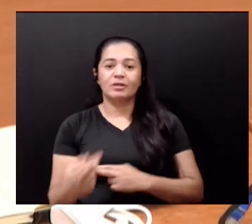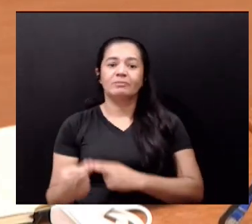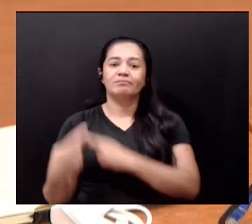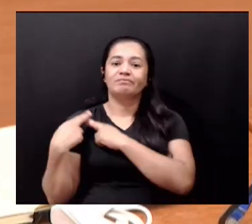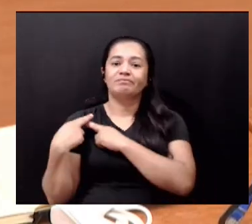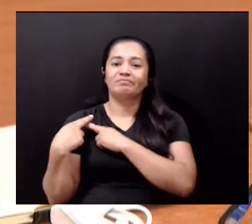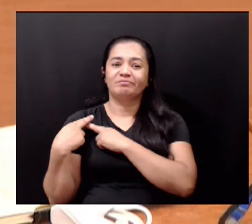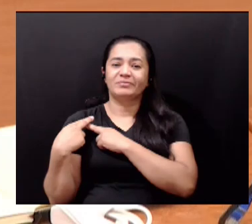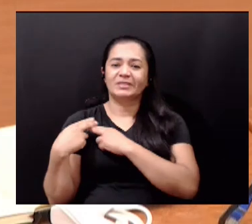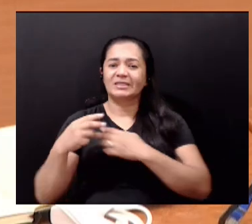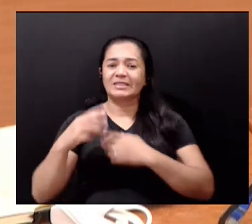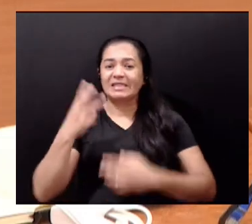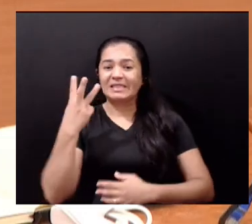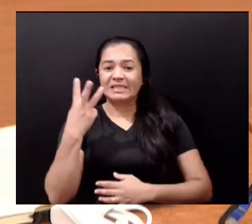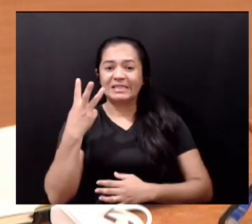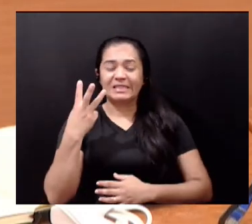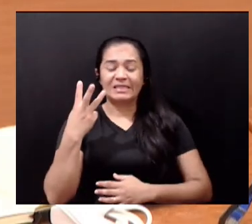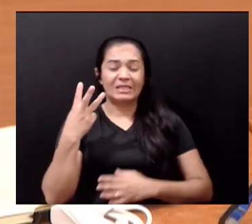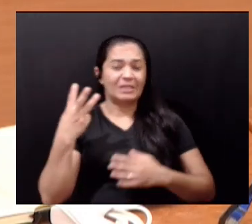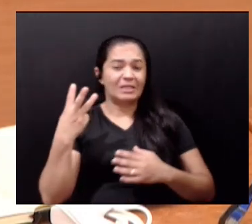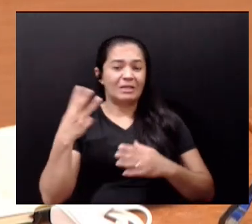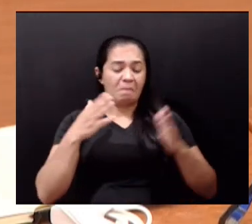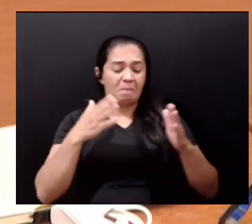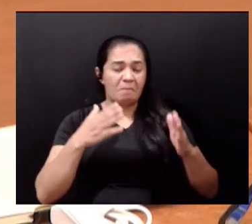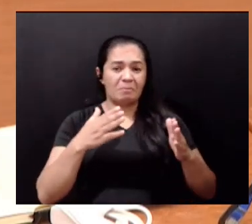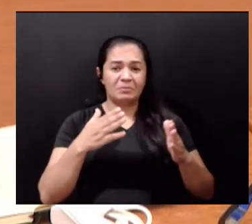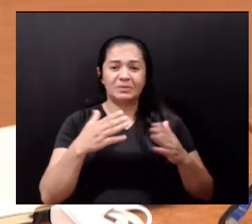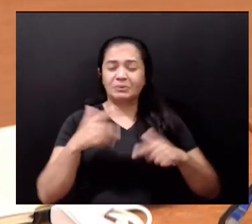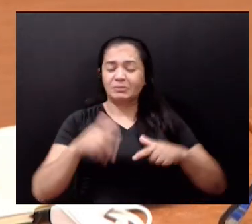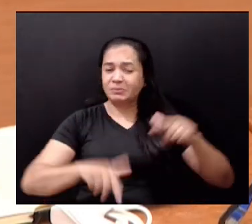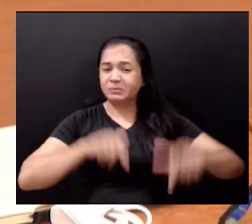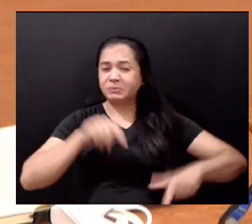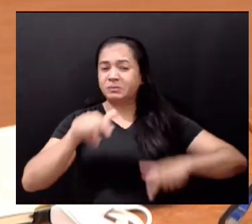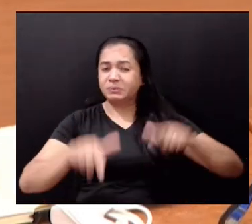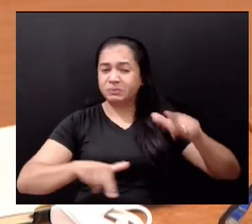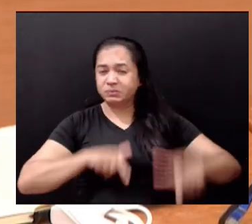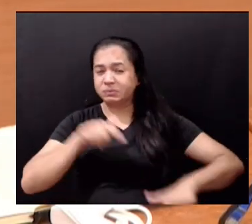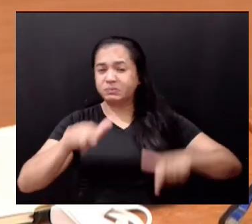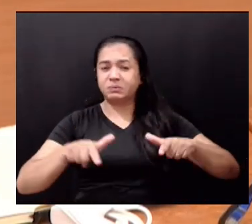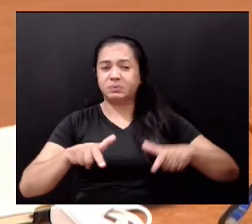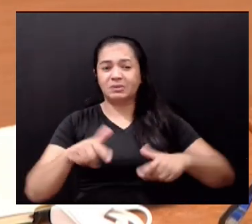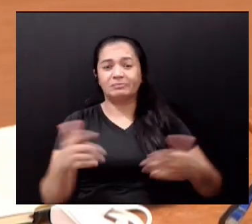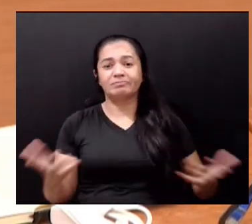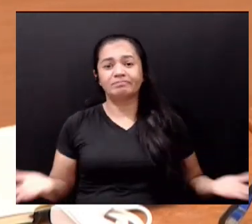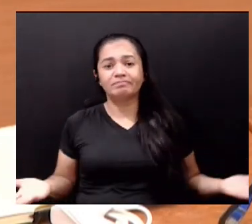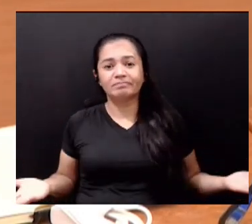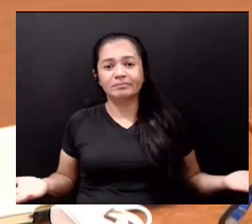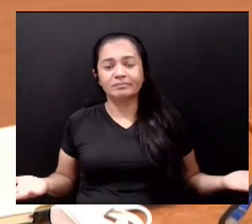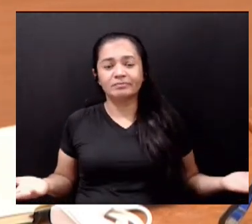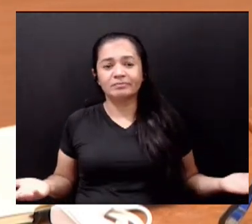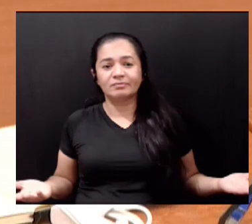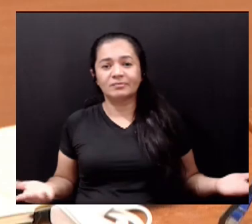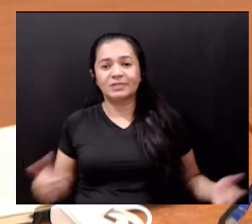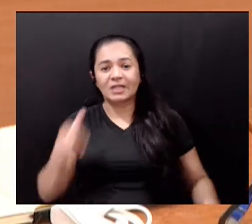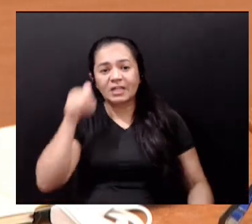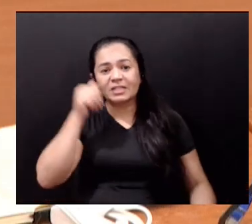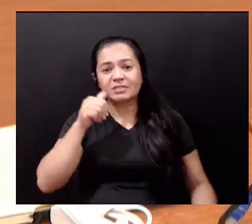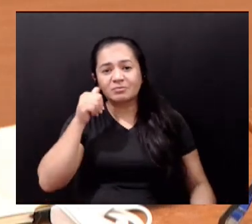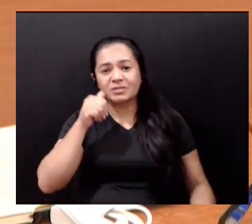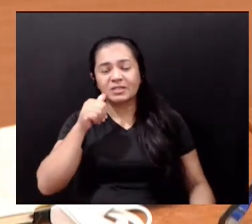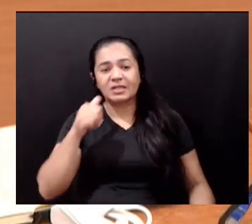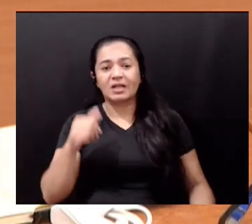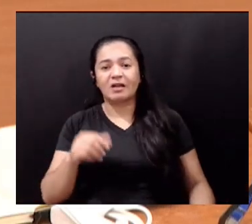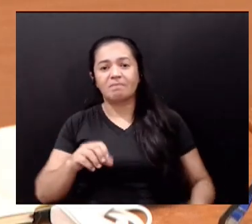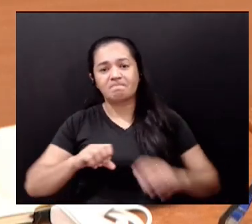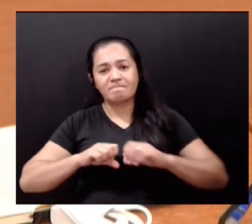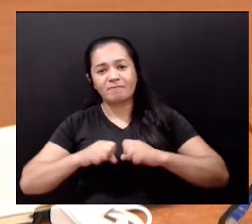jornada, não quantificada, não qualificada, não remunerada. As mulheres elas se dedicam muitas vezes ao